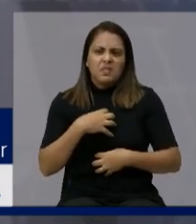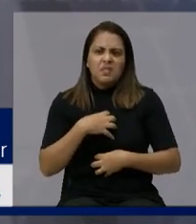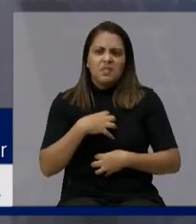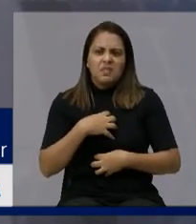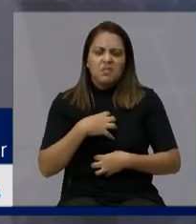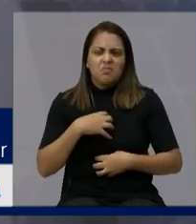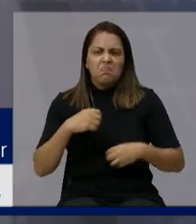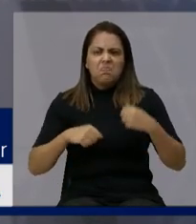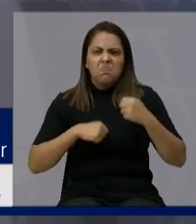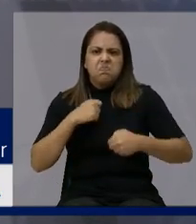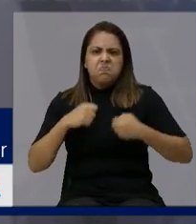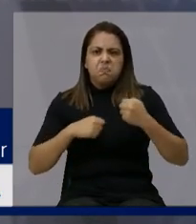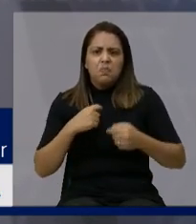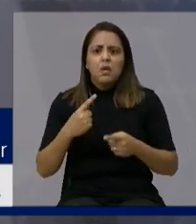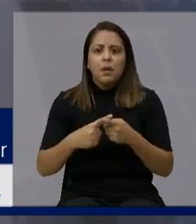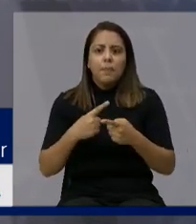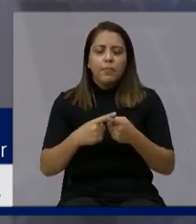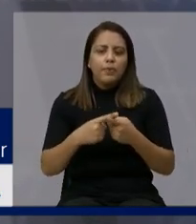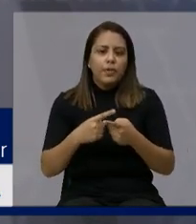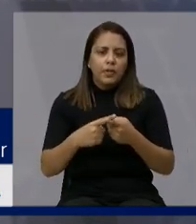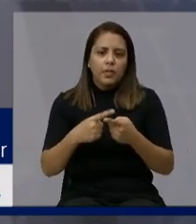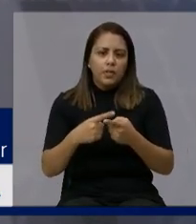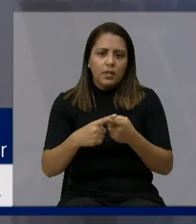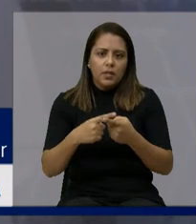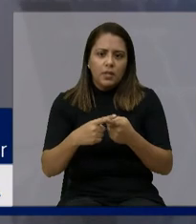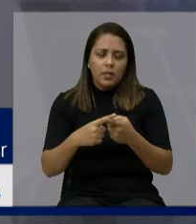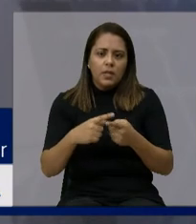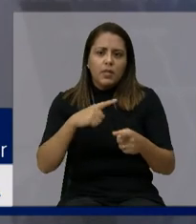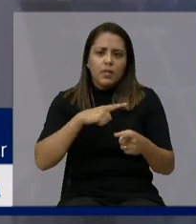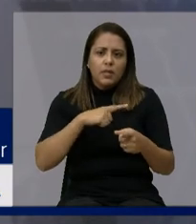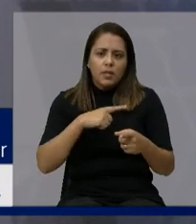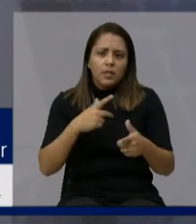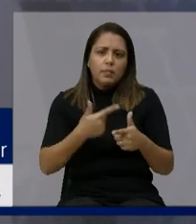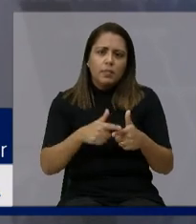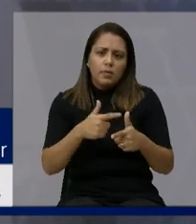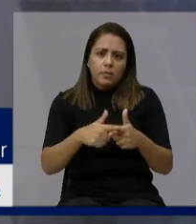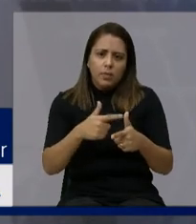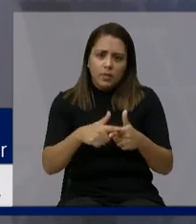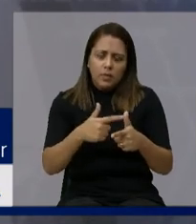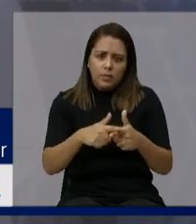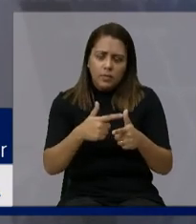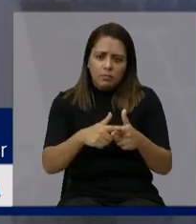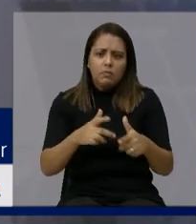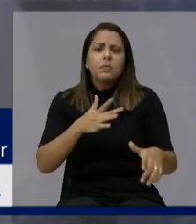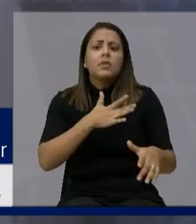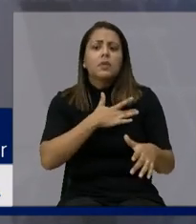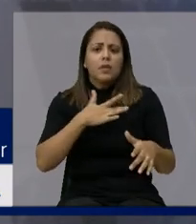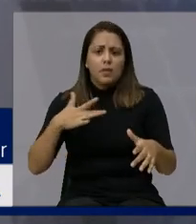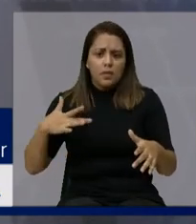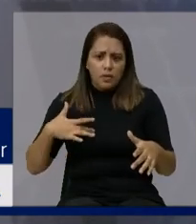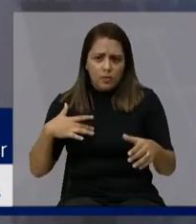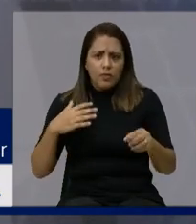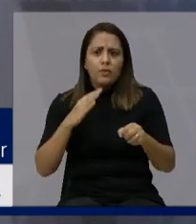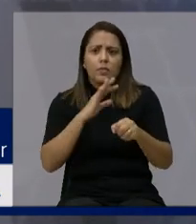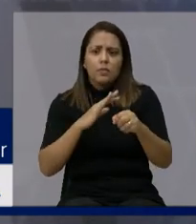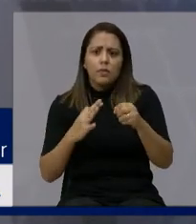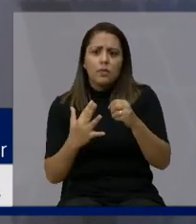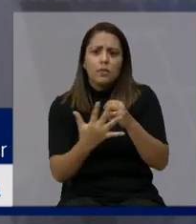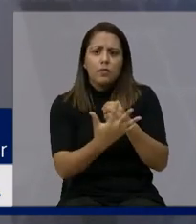é potencializado pela crise sanitária que o mundo enfrenta, que é a